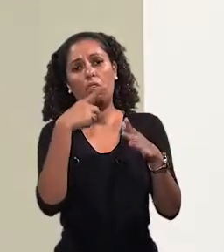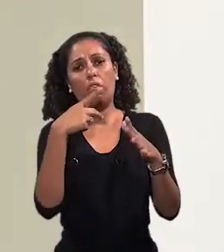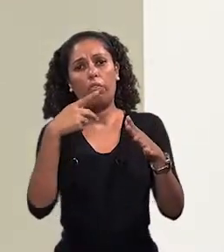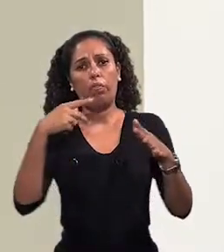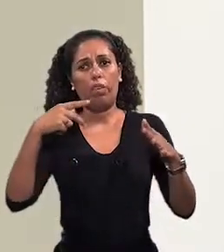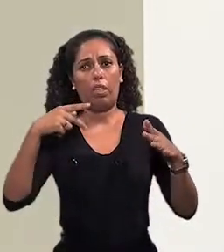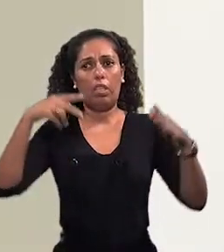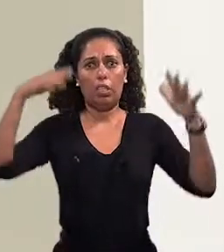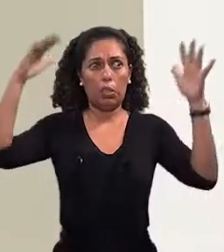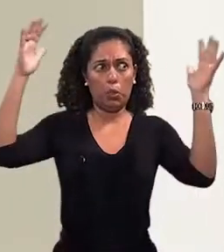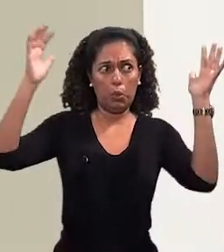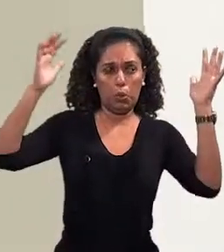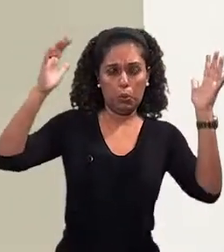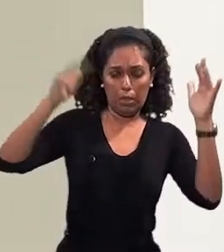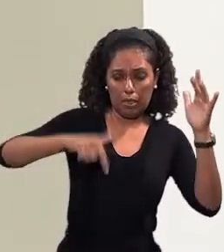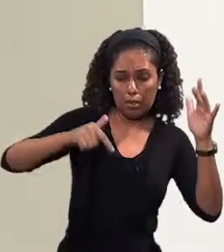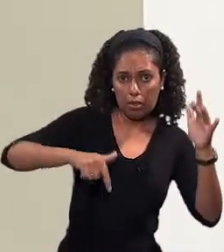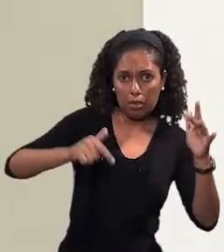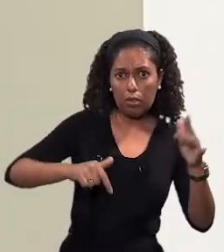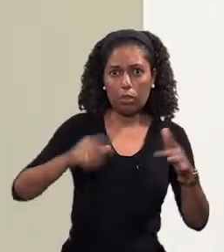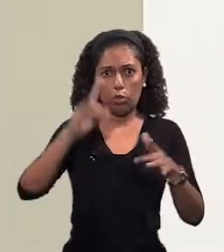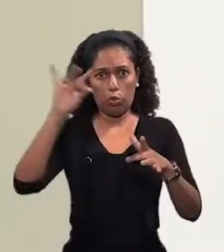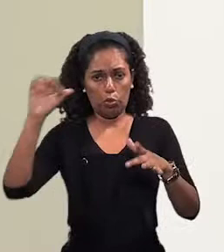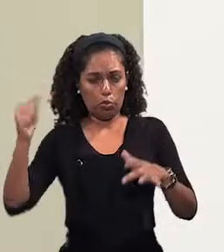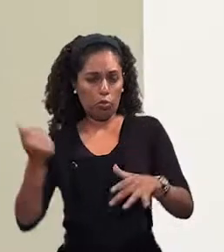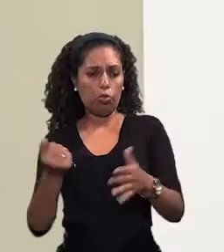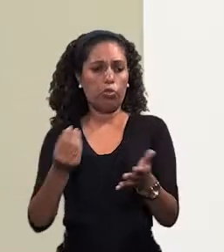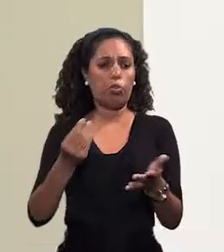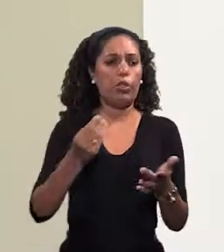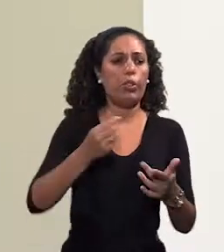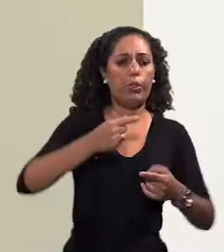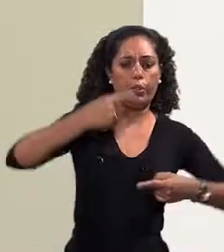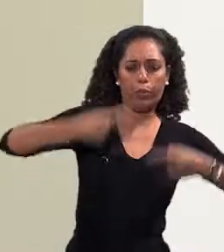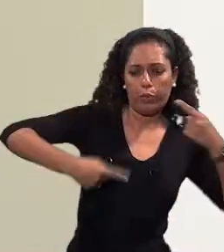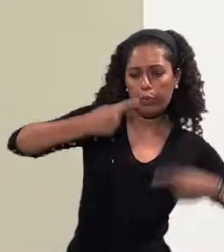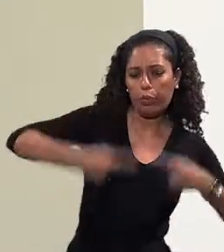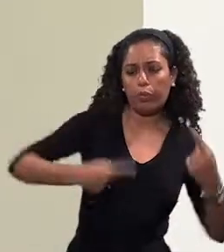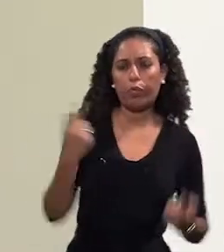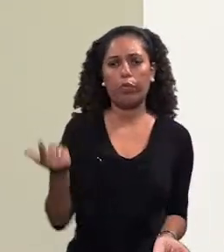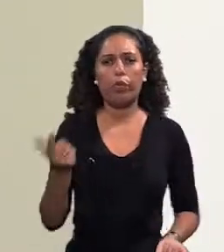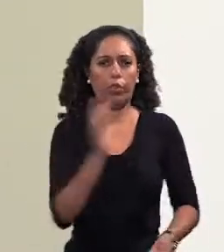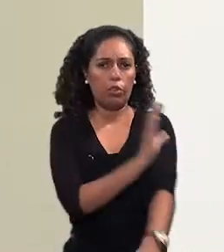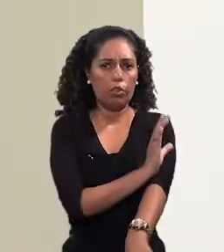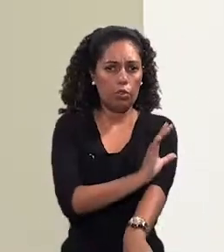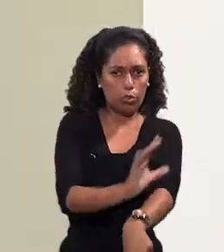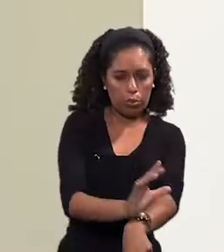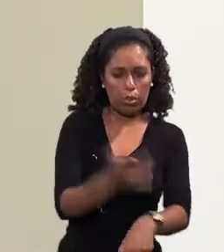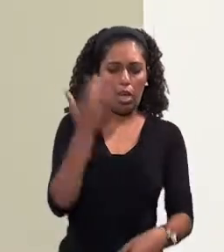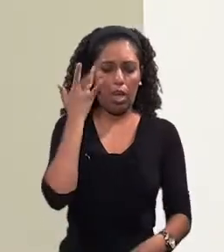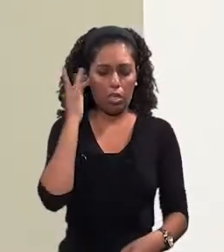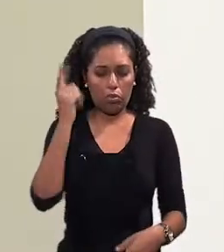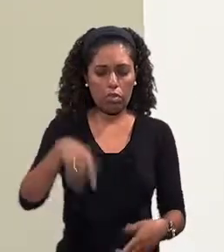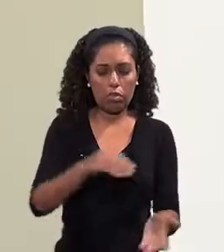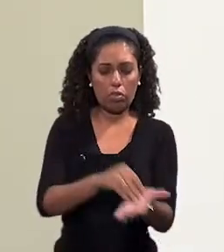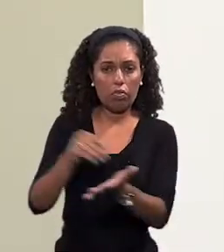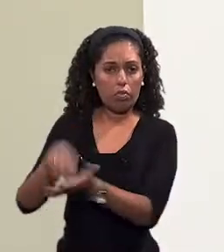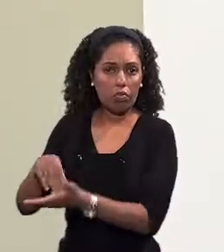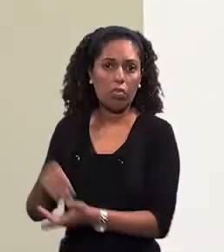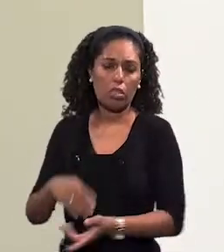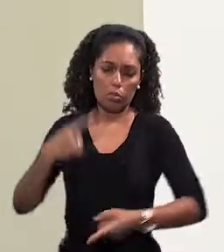de clima, e justificativas de instituições. O que eu acho que falta é as nossas instituições estarem fortalecidas, fazendo o seu trabalho